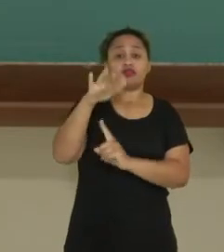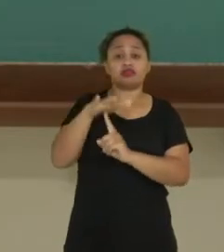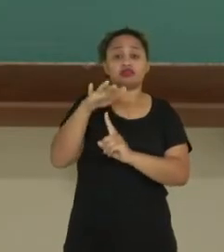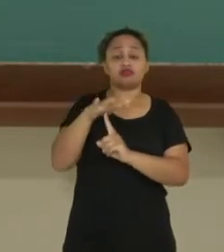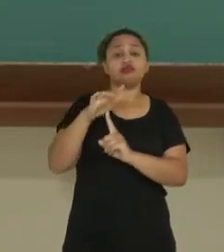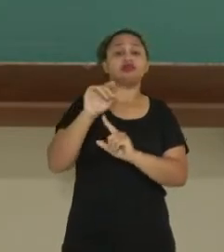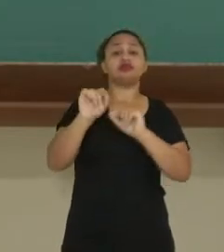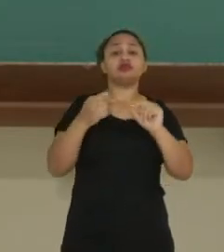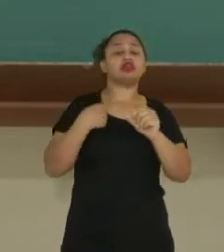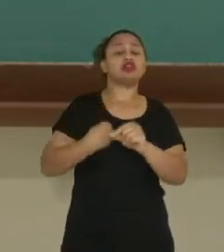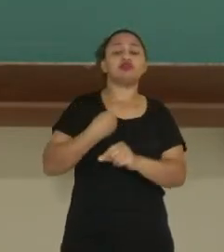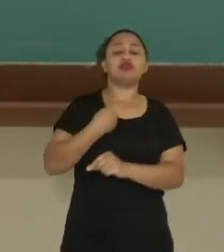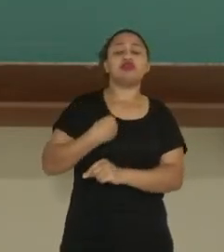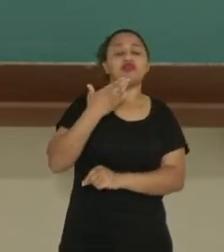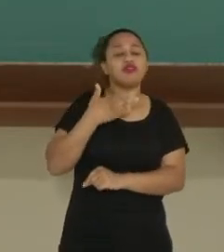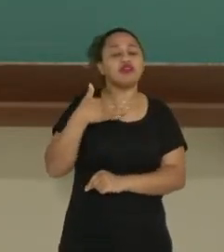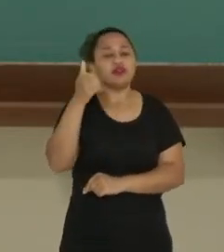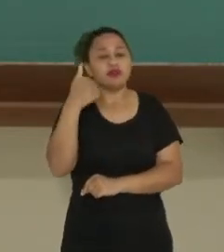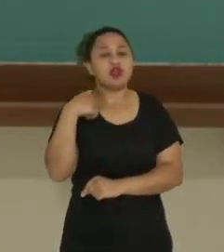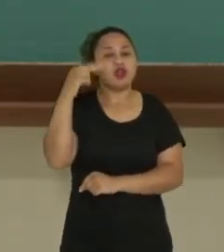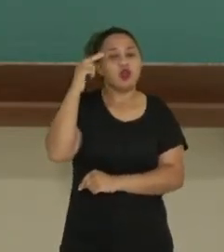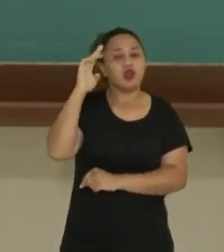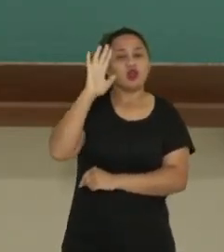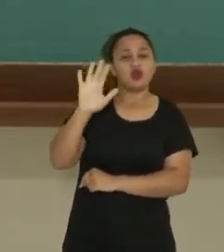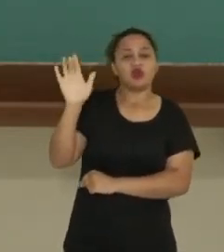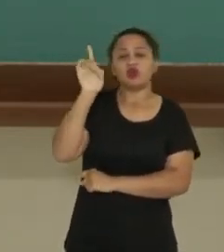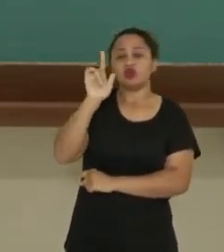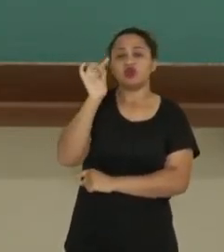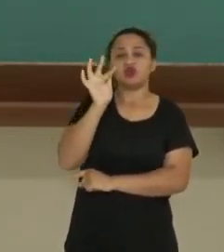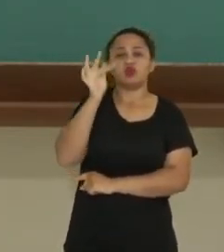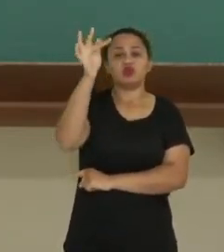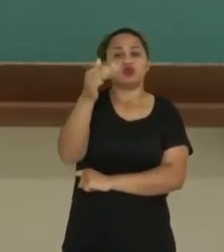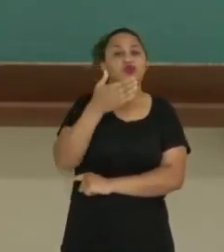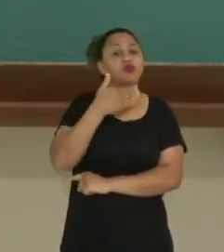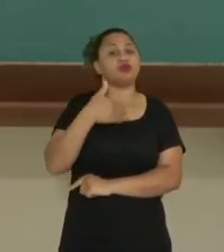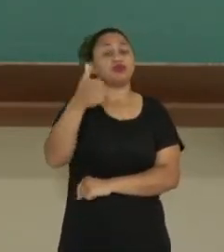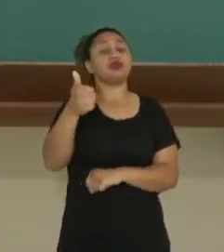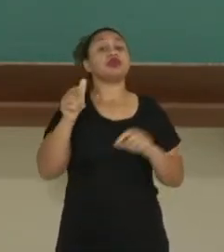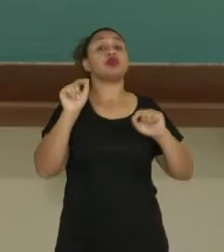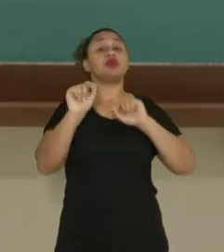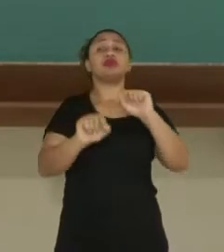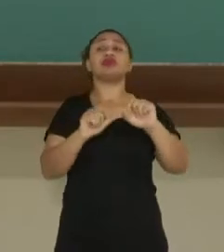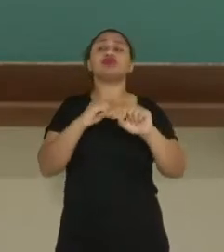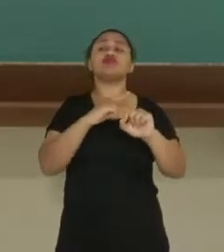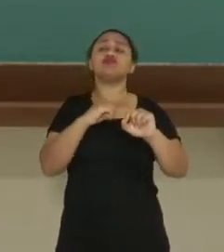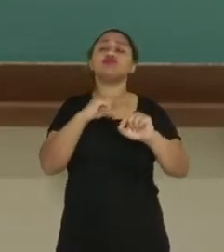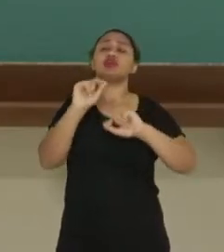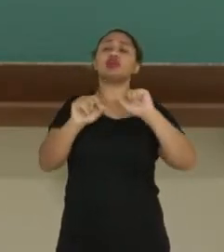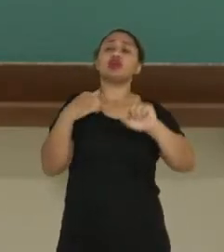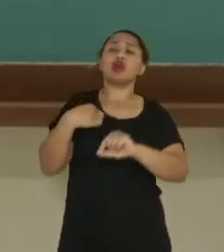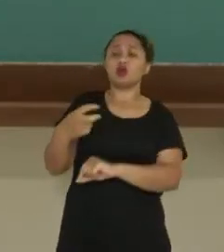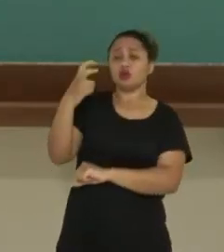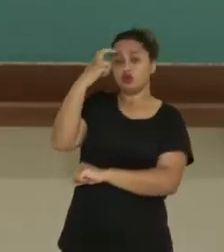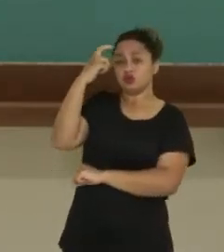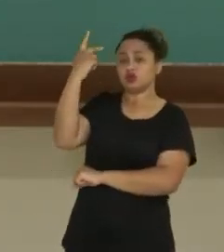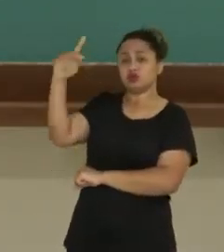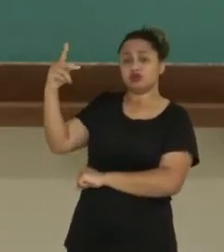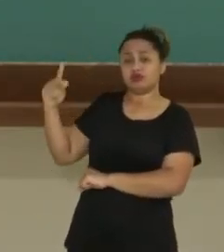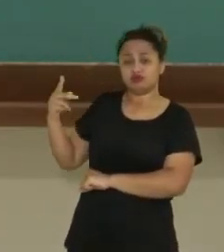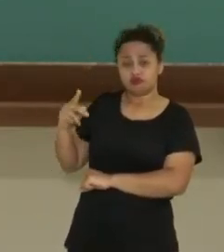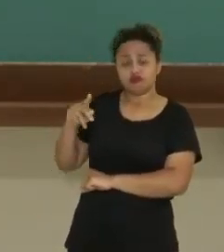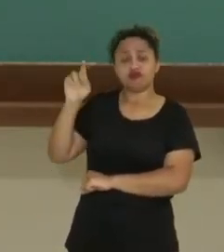o sonho aí de construir um futuro melhor e trazem na sua bagagem a sua cultura, fazendo